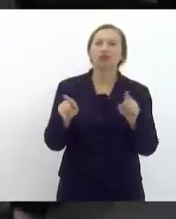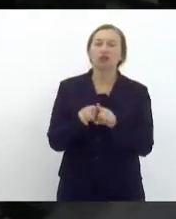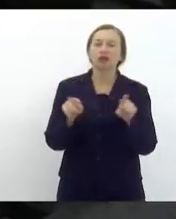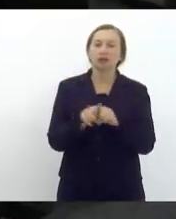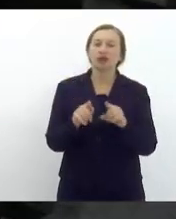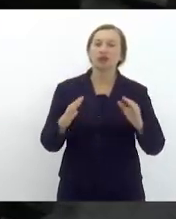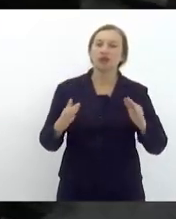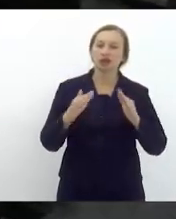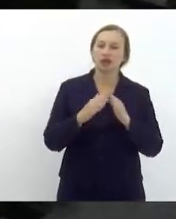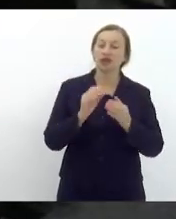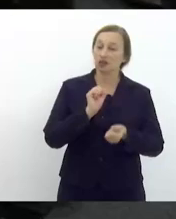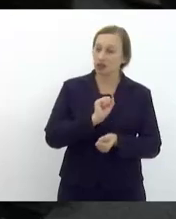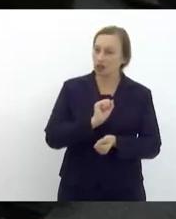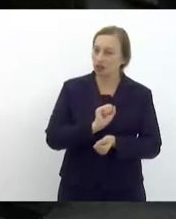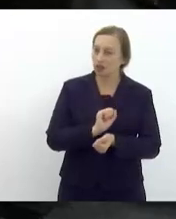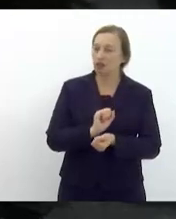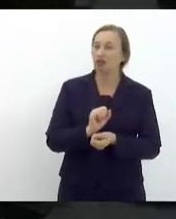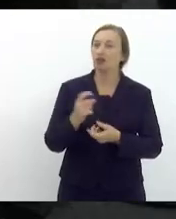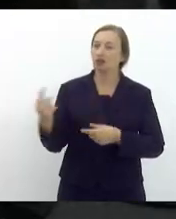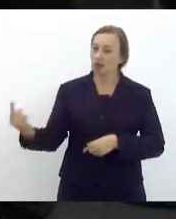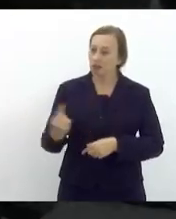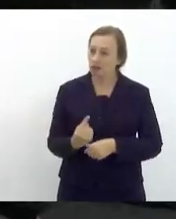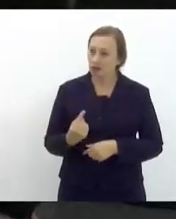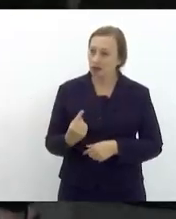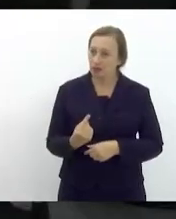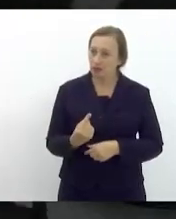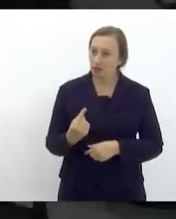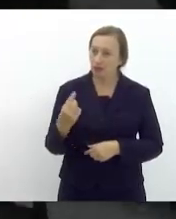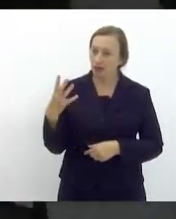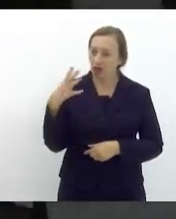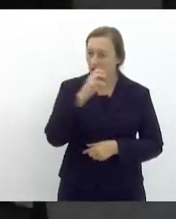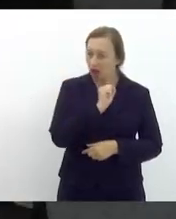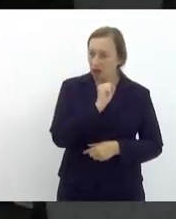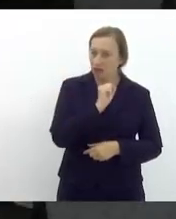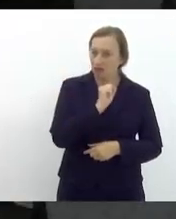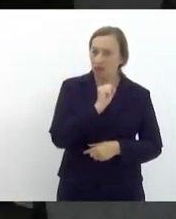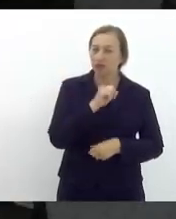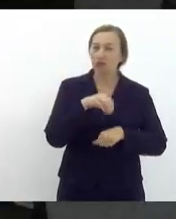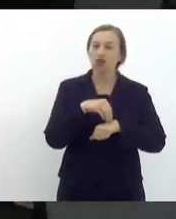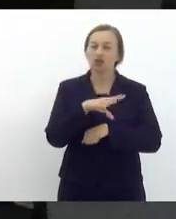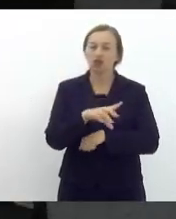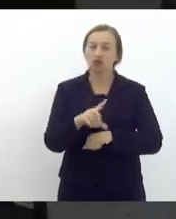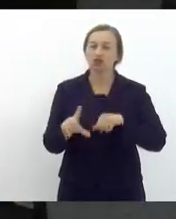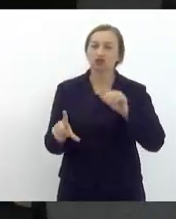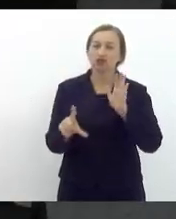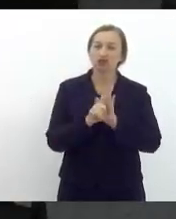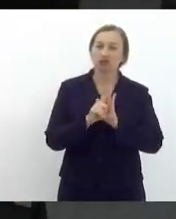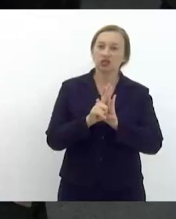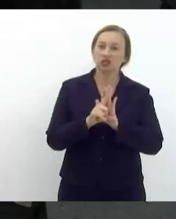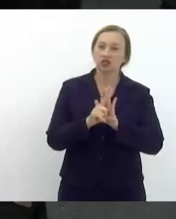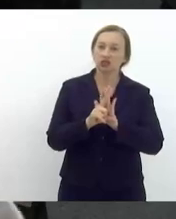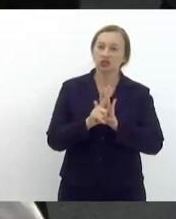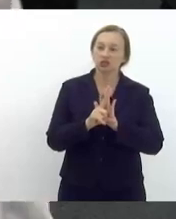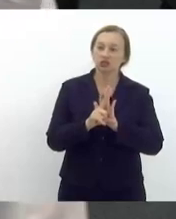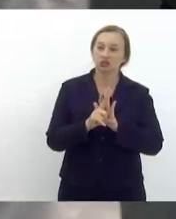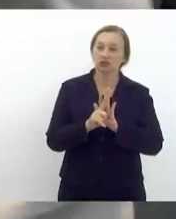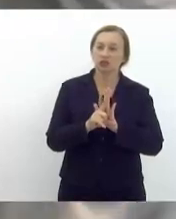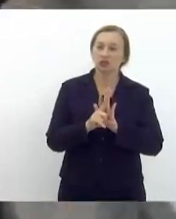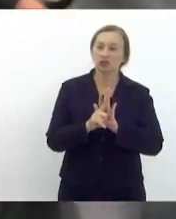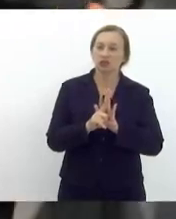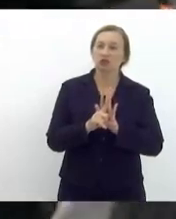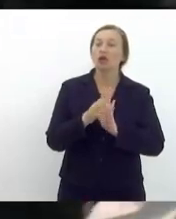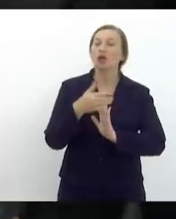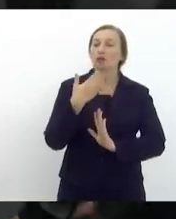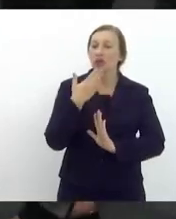esta casa e espero que venha a tramitação o quão logo uma indicação Legislativa dispondo